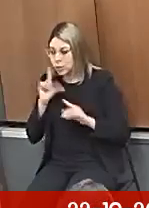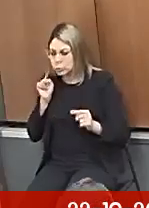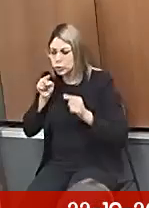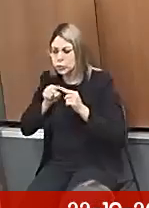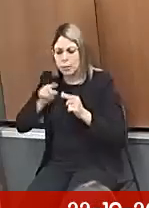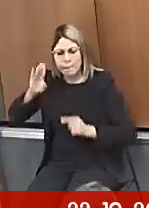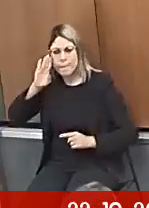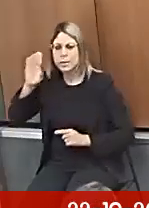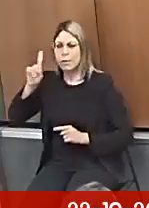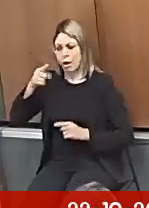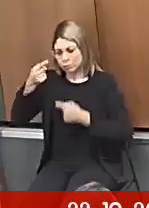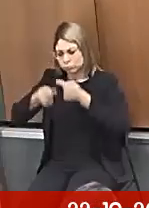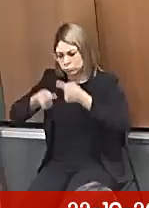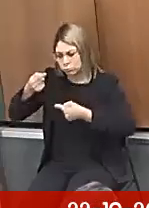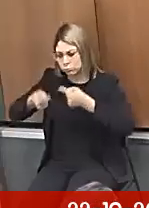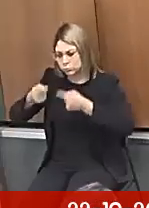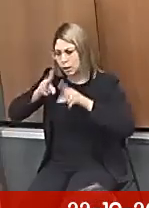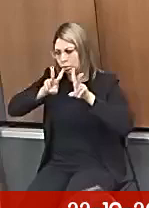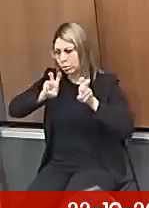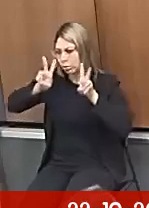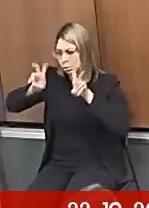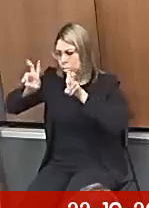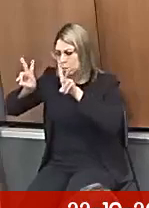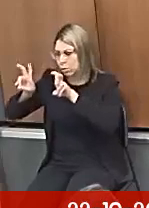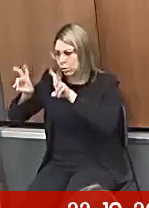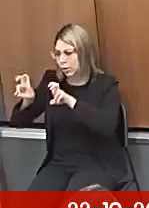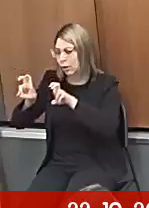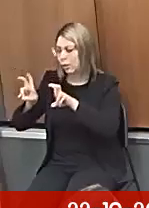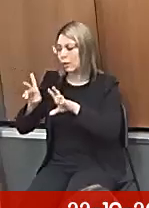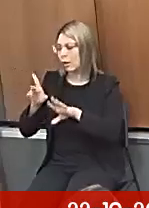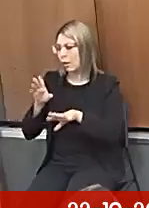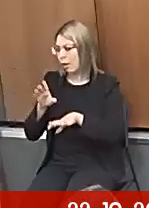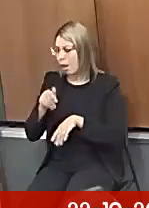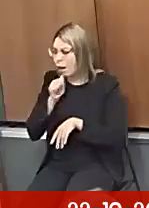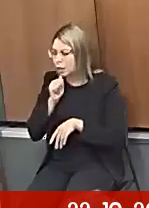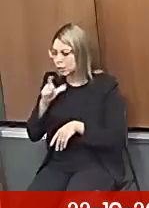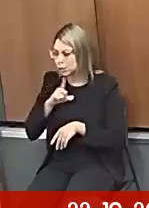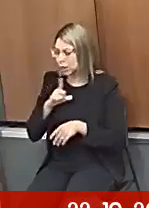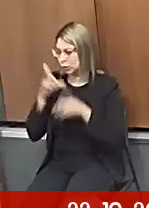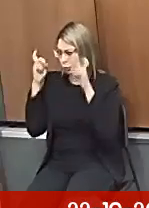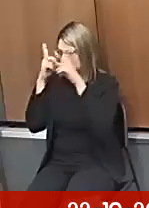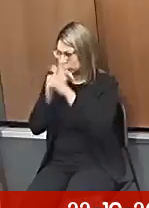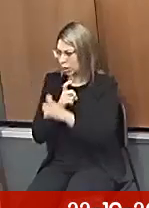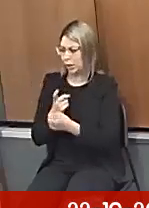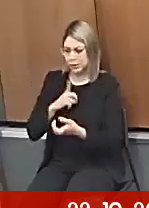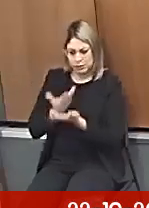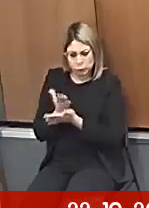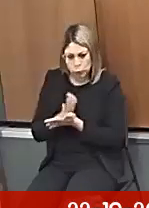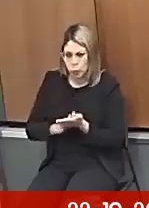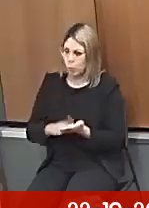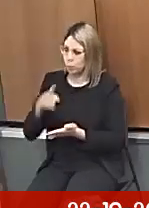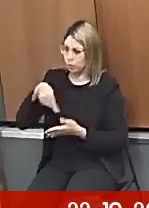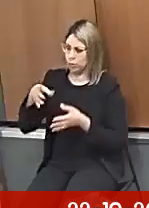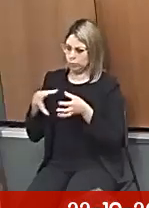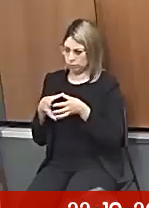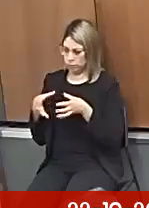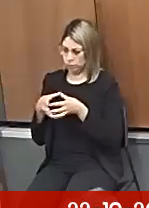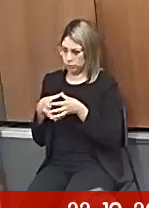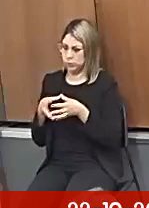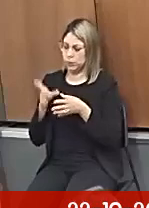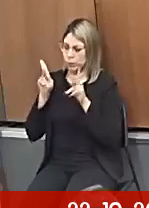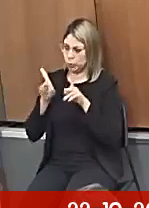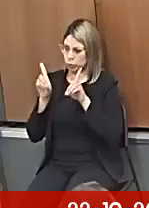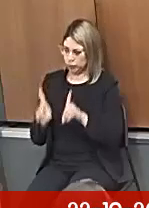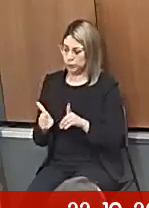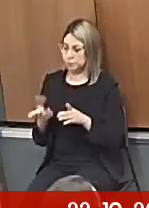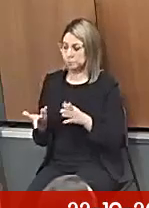é debater os temas que ainda afligem, que ainda incomodam. Então, debatemos aqui, ao longo desses 5, 6 meses, várias